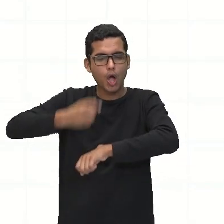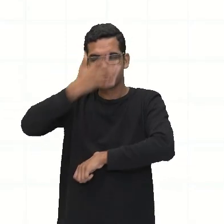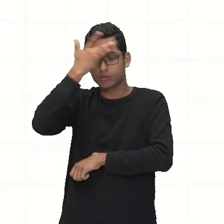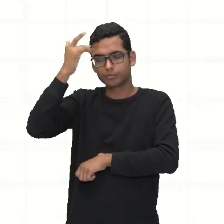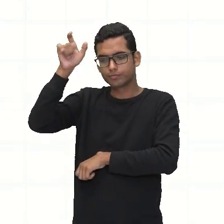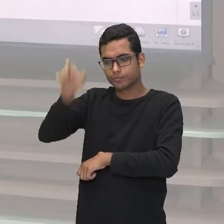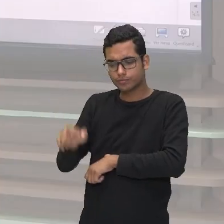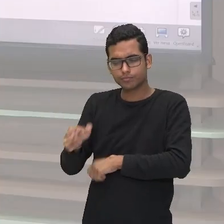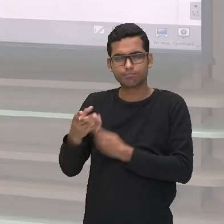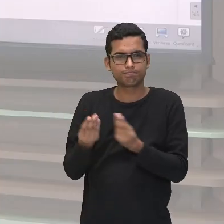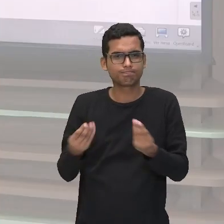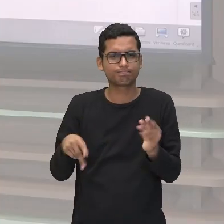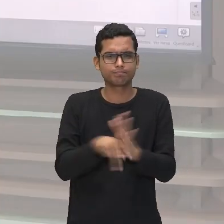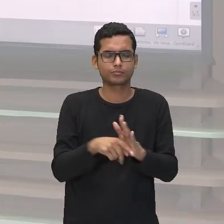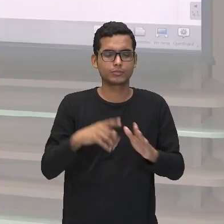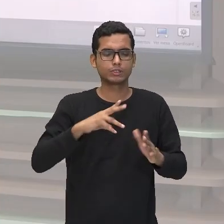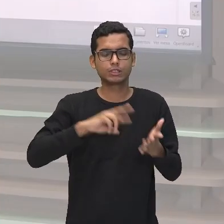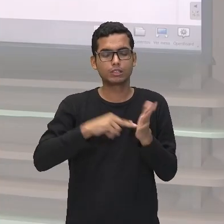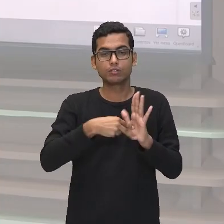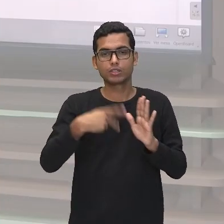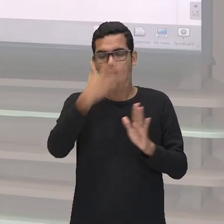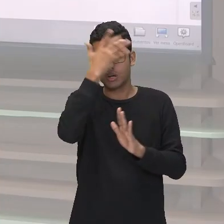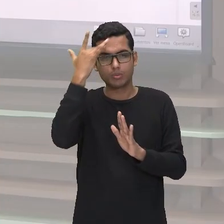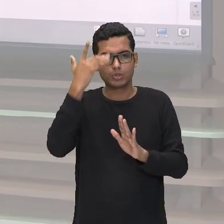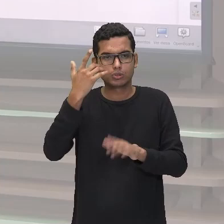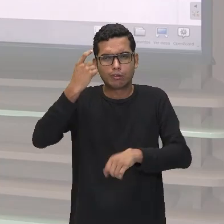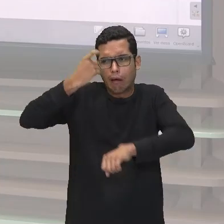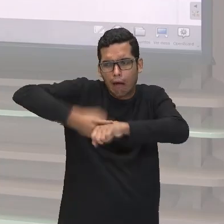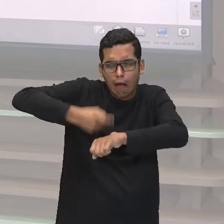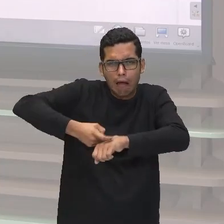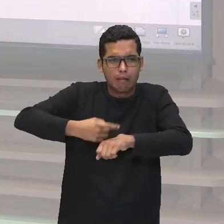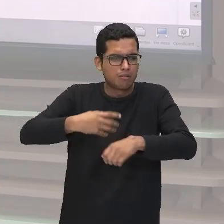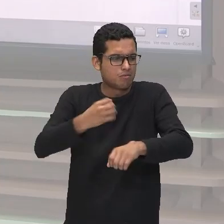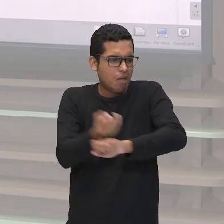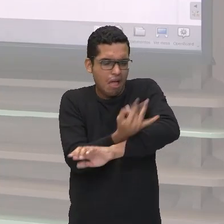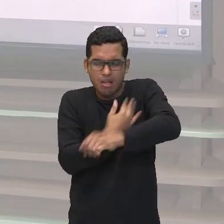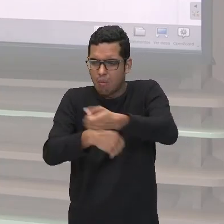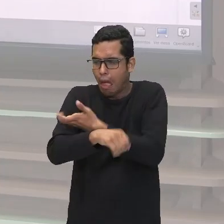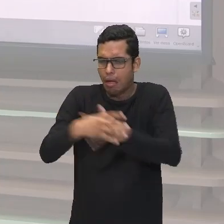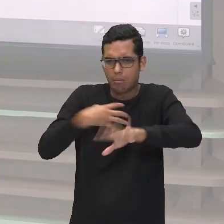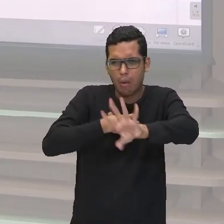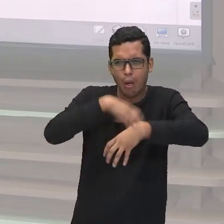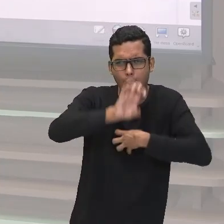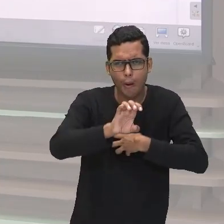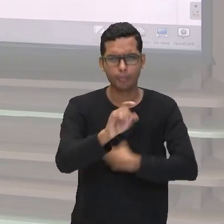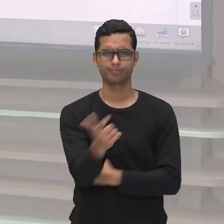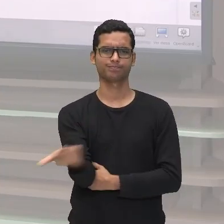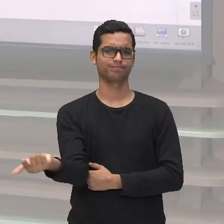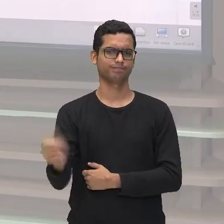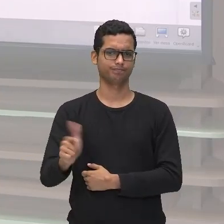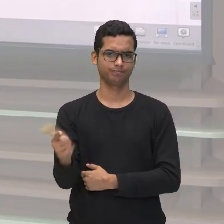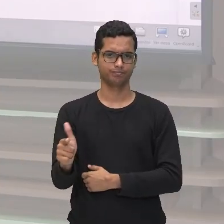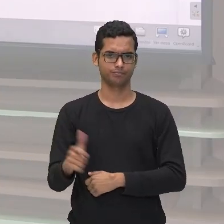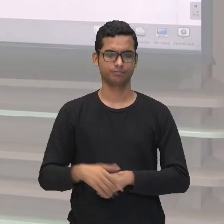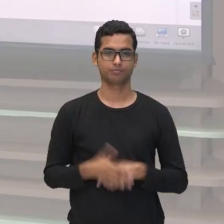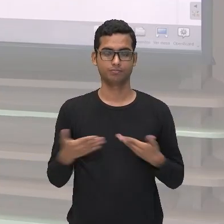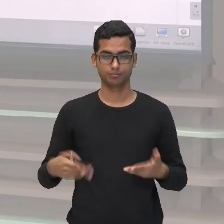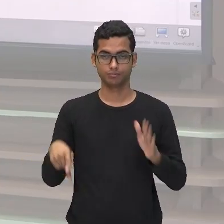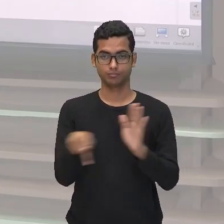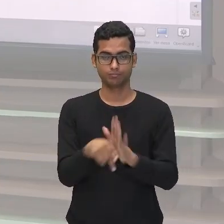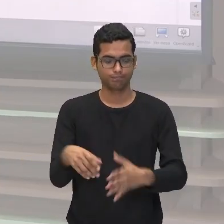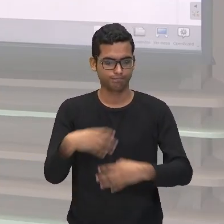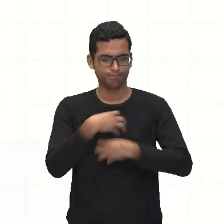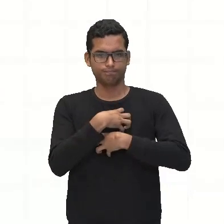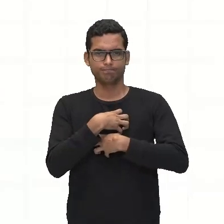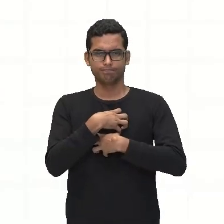pessoa dura, sem sentimentos, né? Não tem sentimento, não tem emoção. Então, veja, em seu peito bate